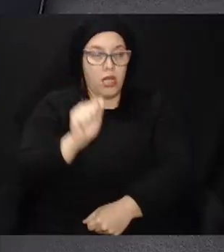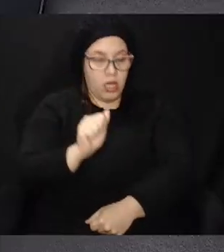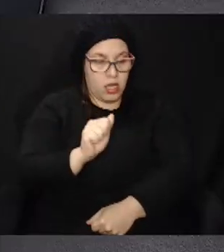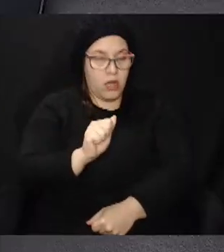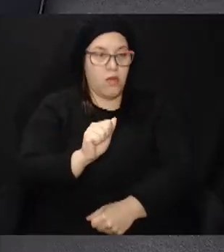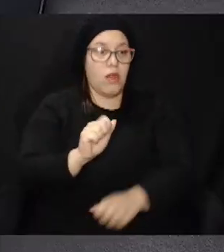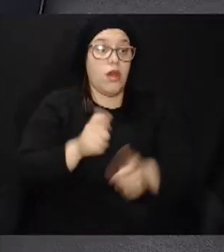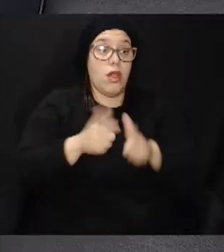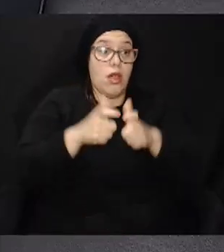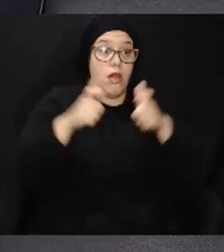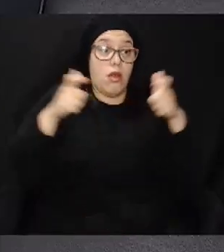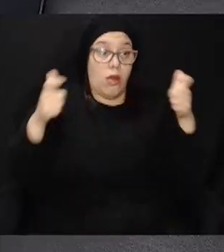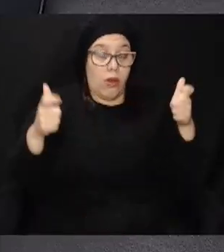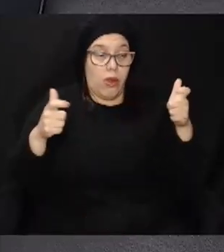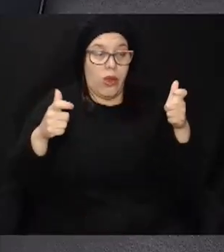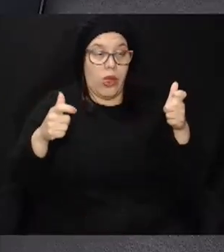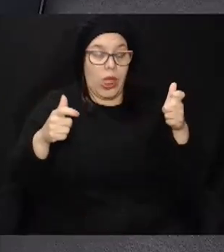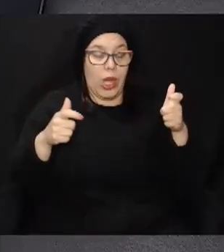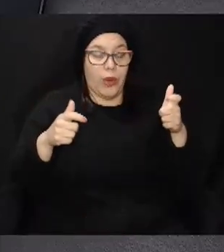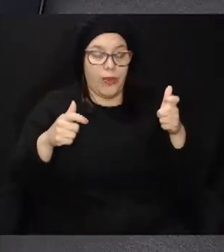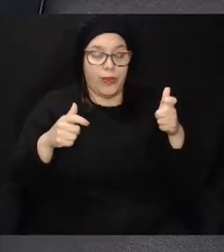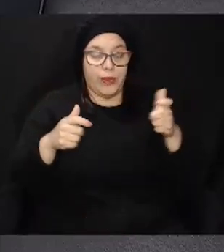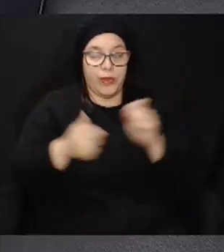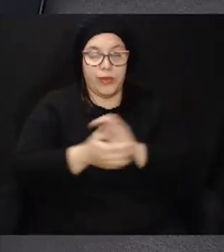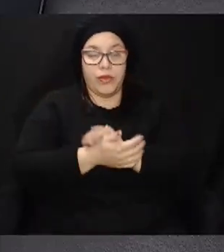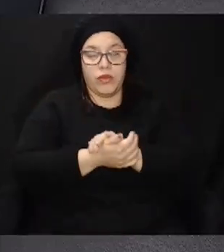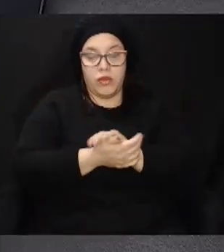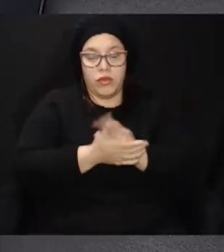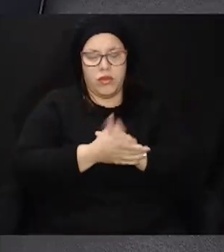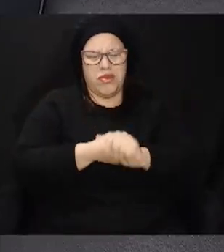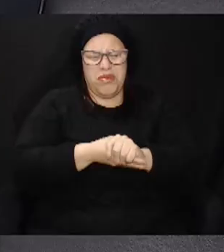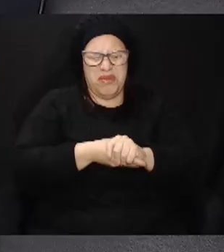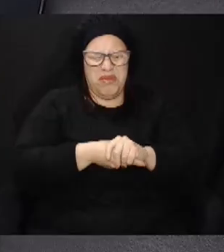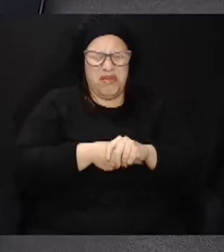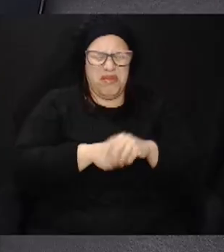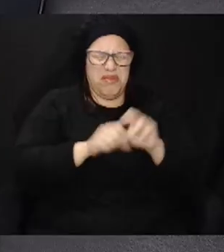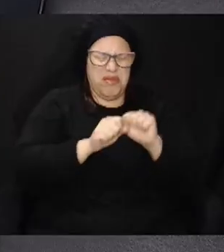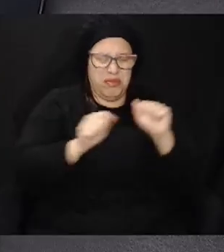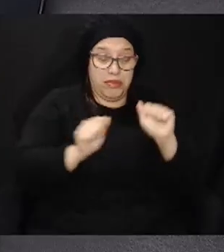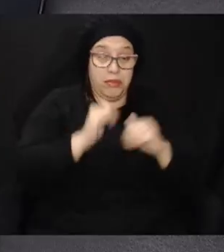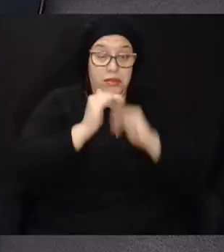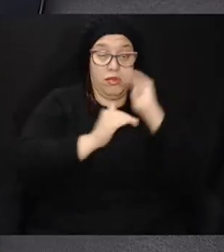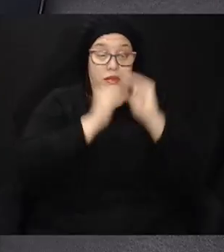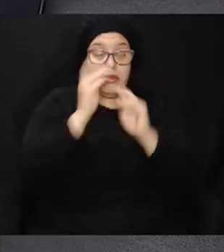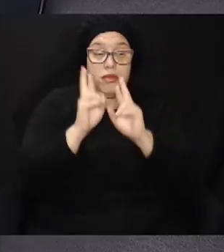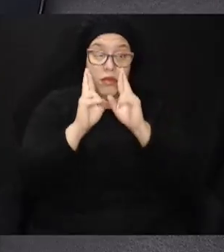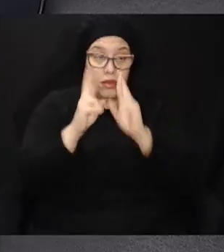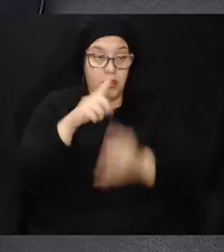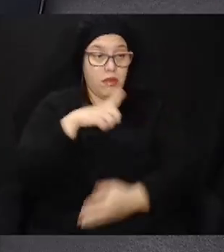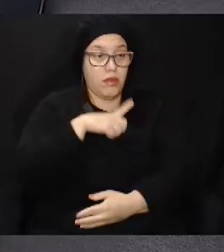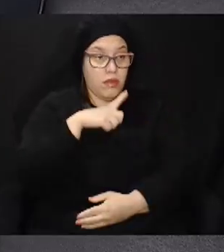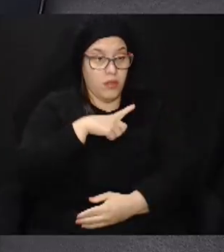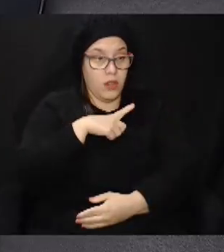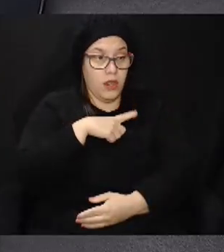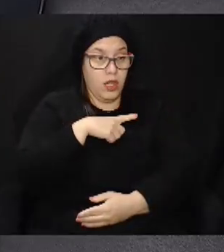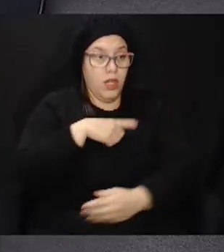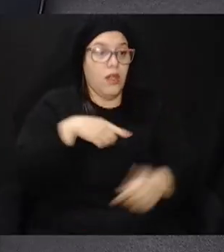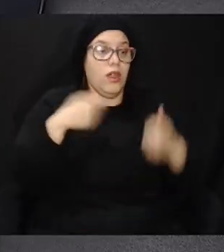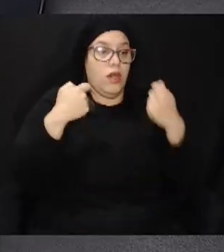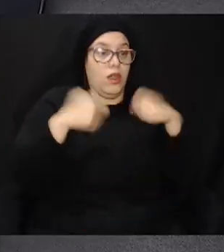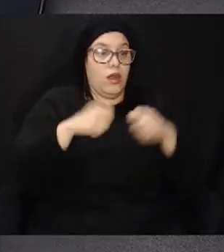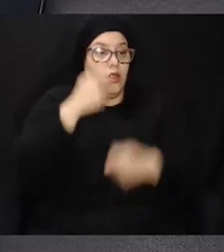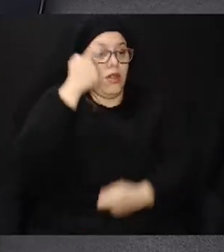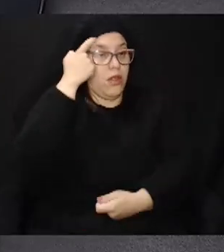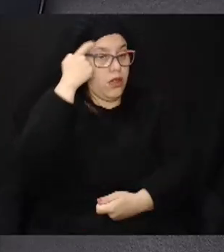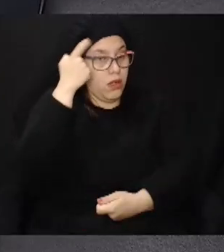com a economia crescendo, e é claro que vai crescer, pelo menos é a nossa expectativa. Então nós precisamos pensar